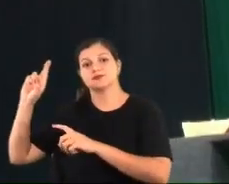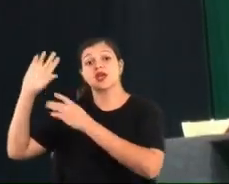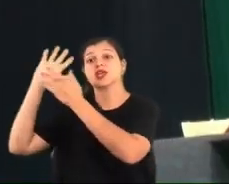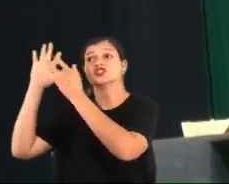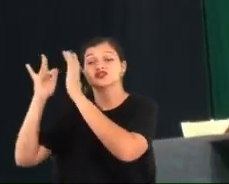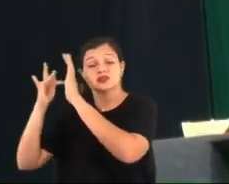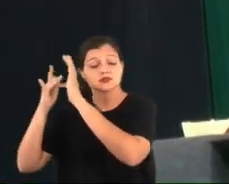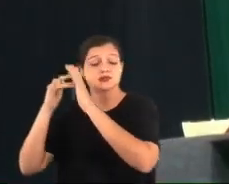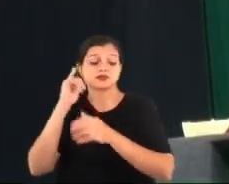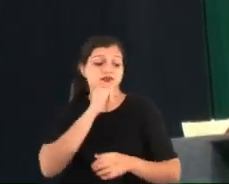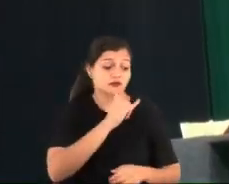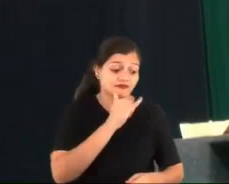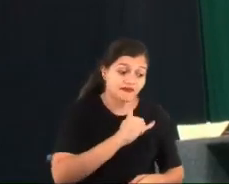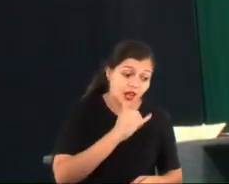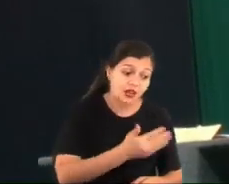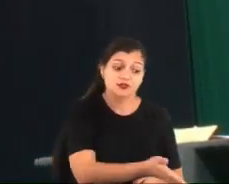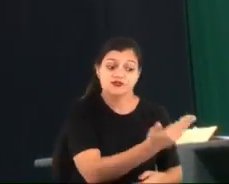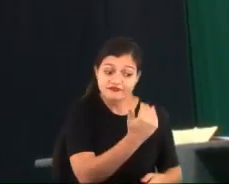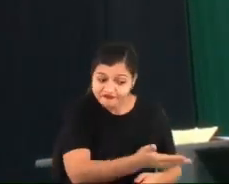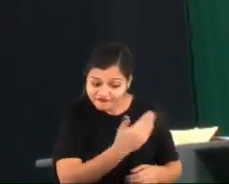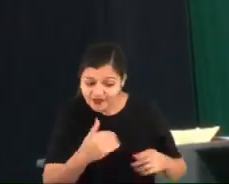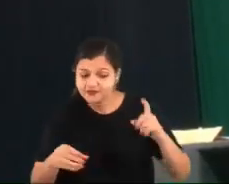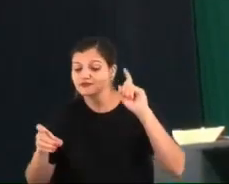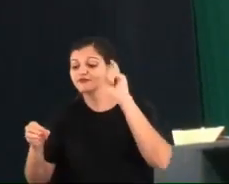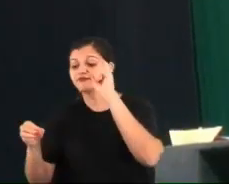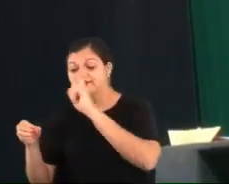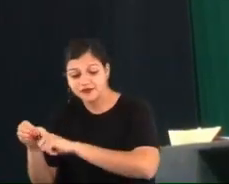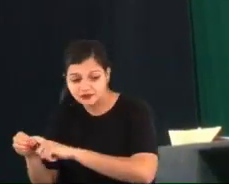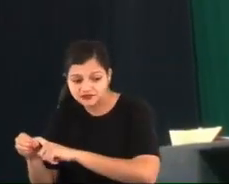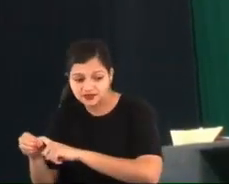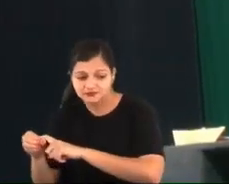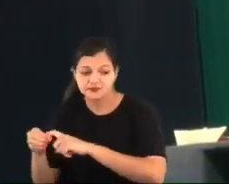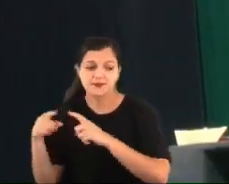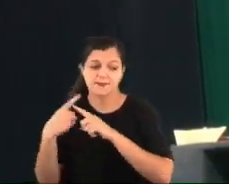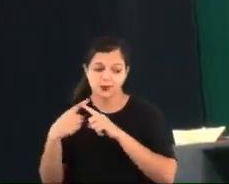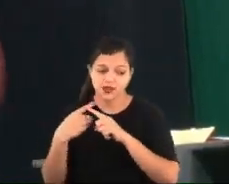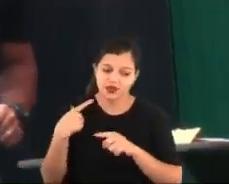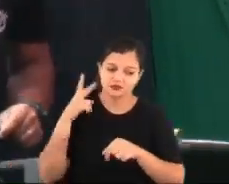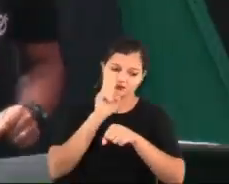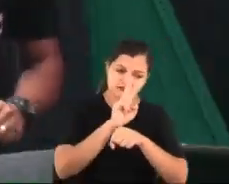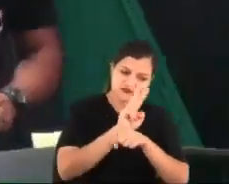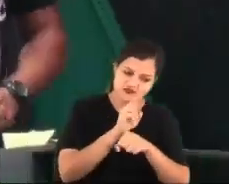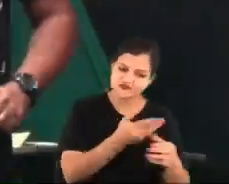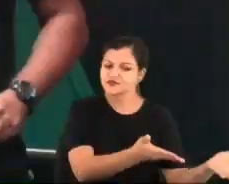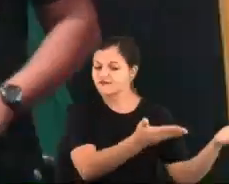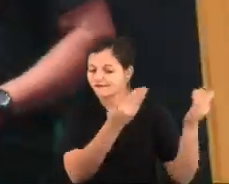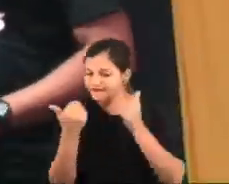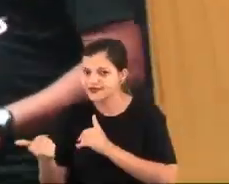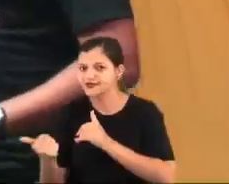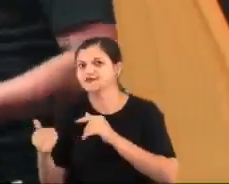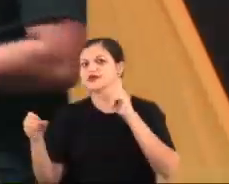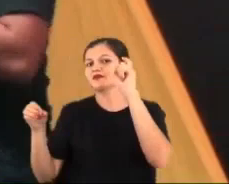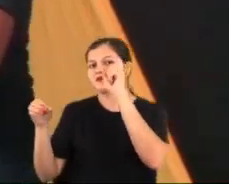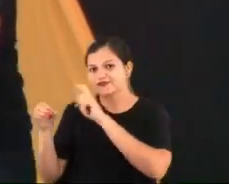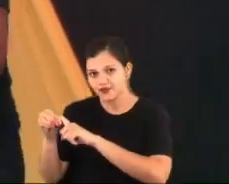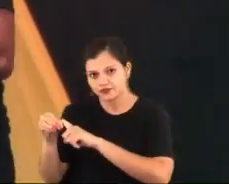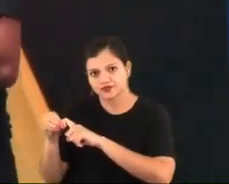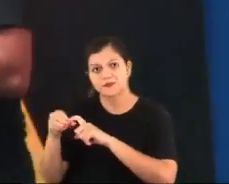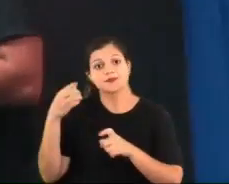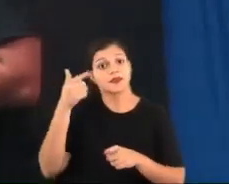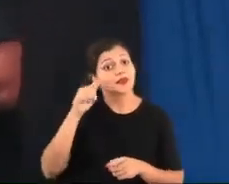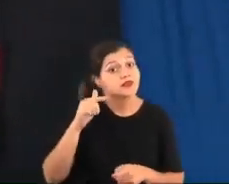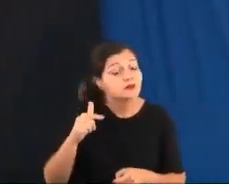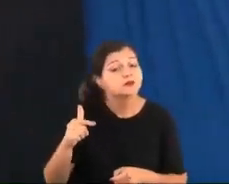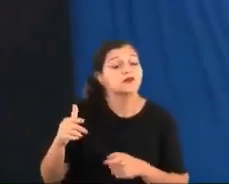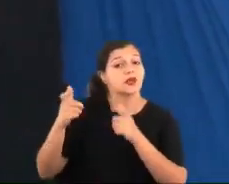chamando a atenção. Ele está dizendo, volta. Volta que eu sou o teu refrigério. Ei, não existe lugar melhor para